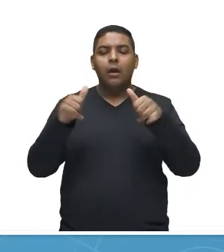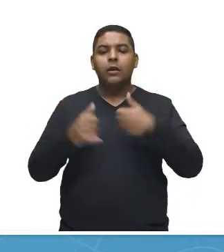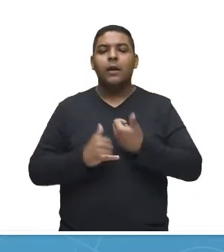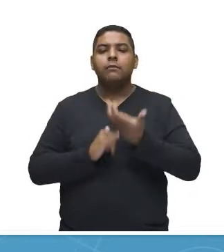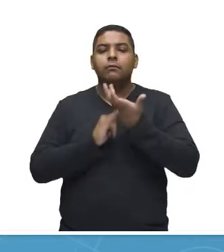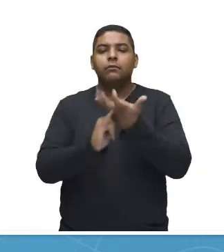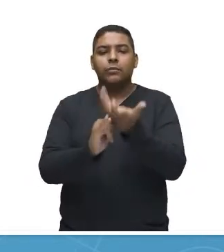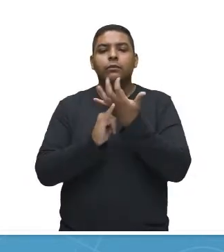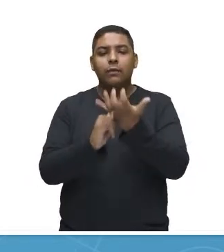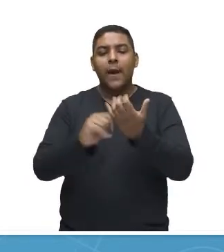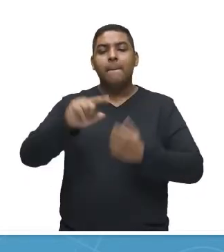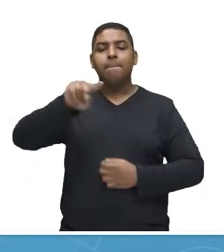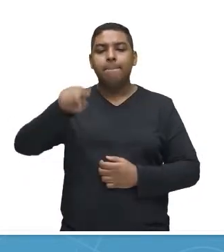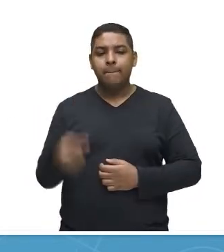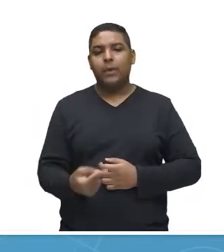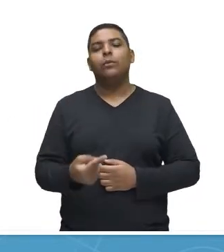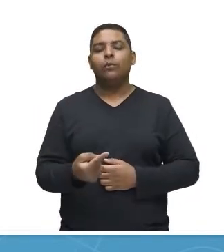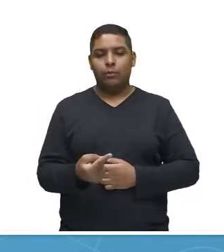tá?